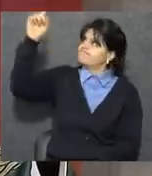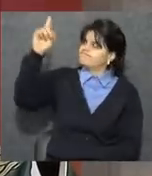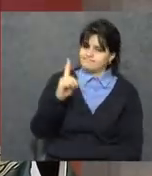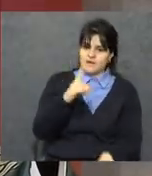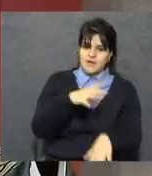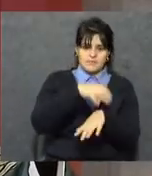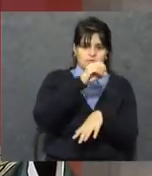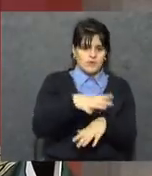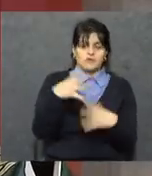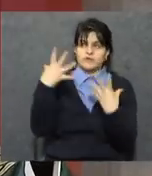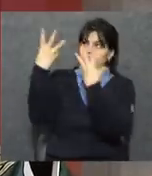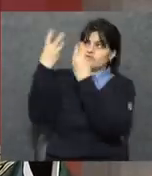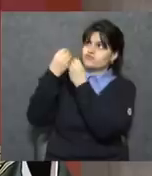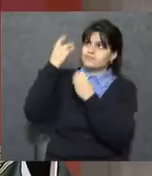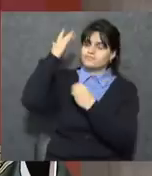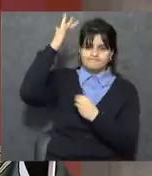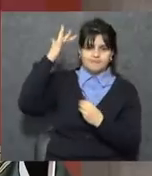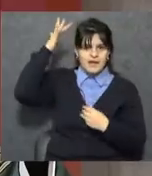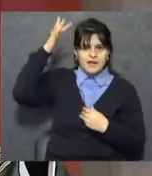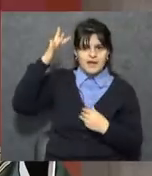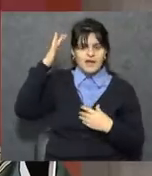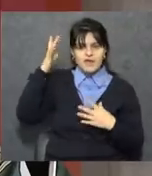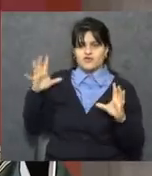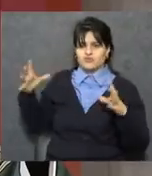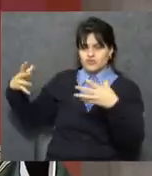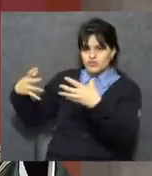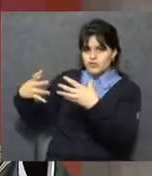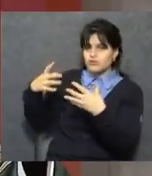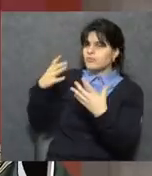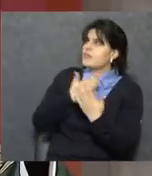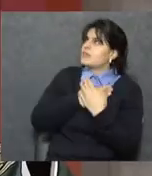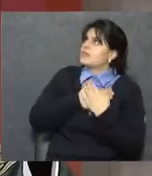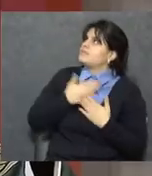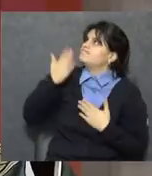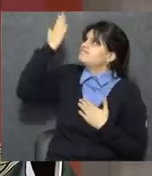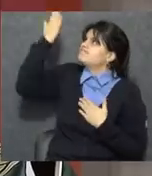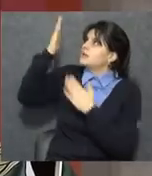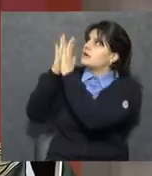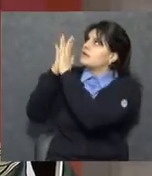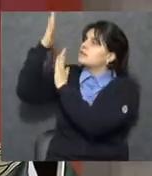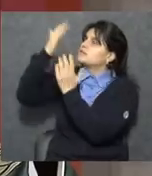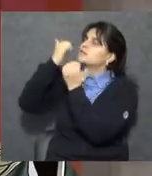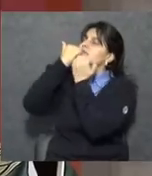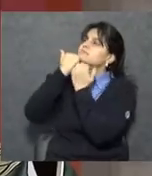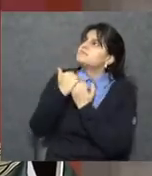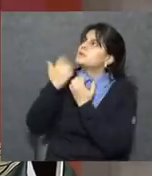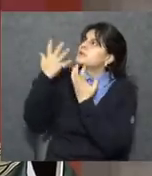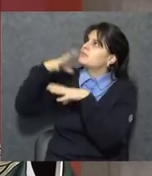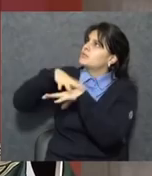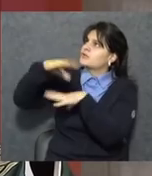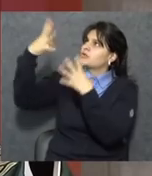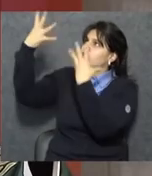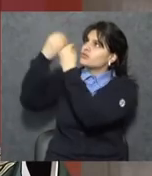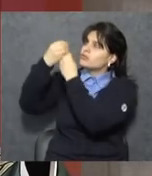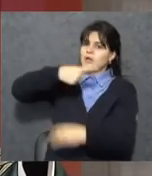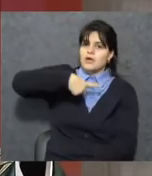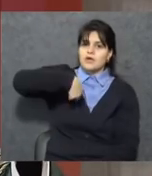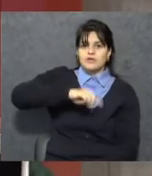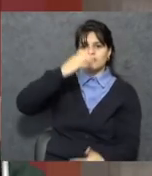dos anjos que adoram a Vossa Majestade e se alegram eternamente na Vossa presença, proclamamos a Vossa